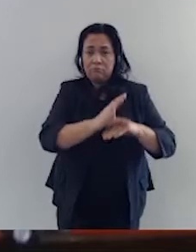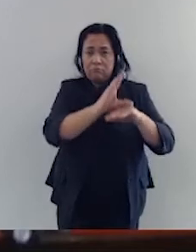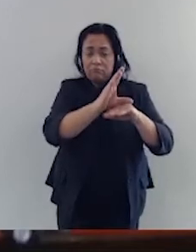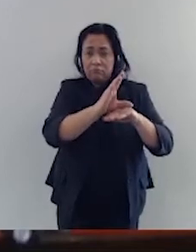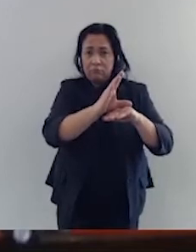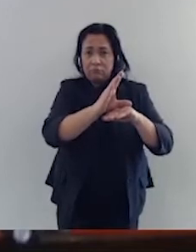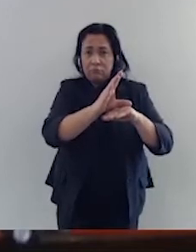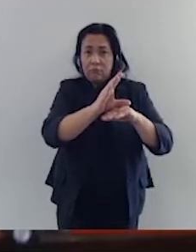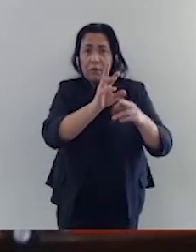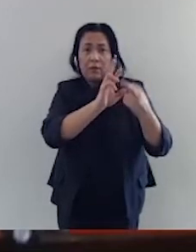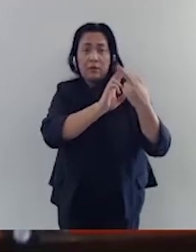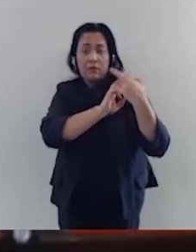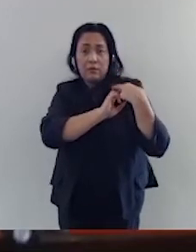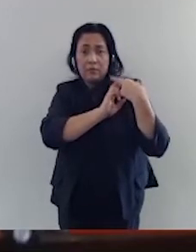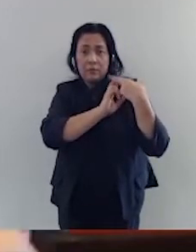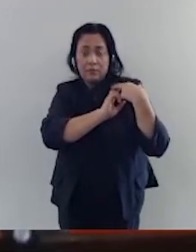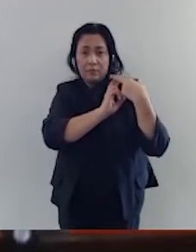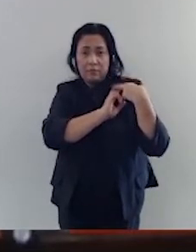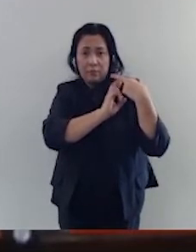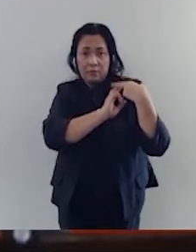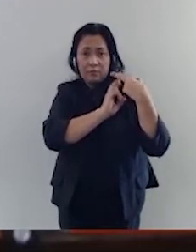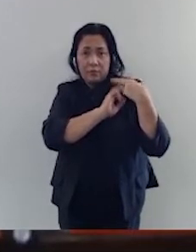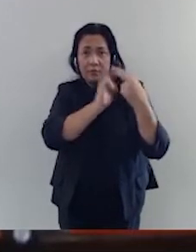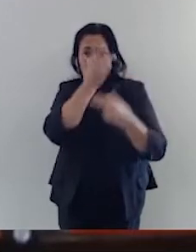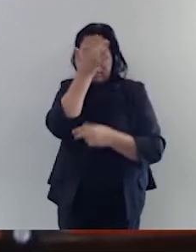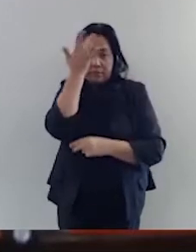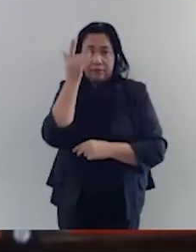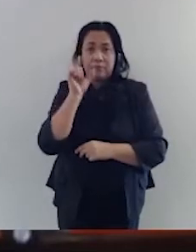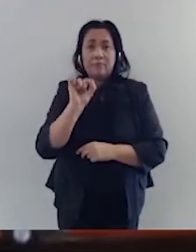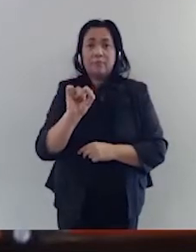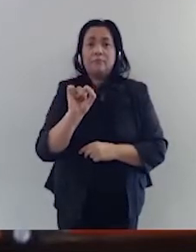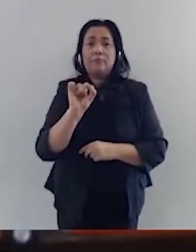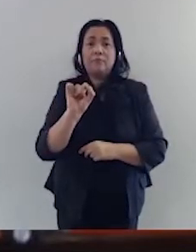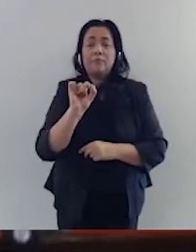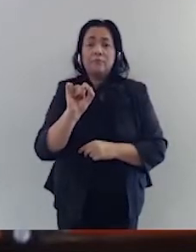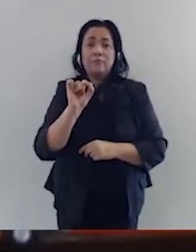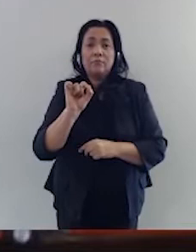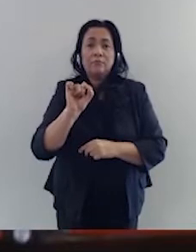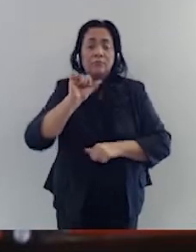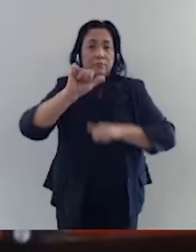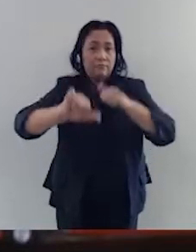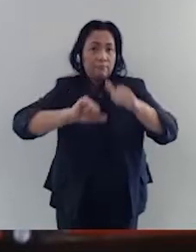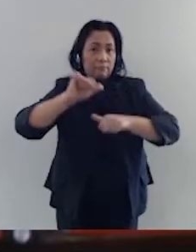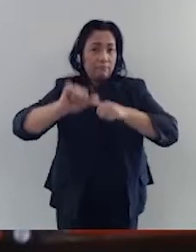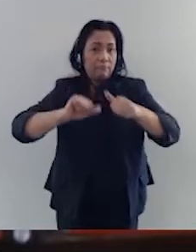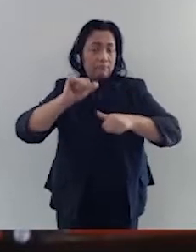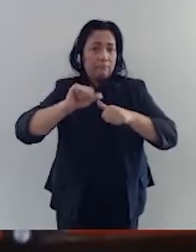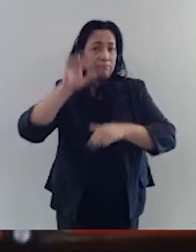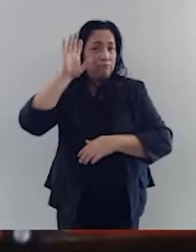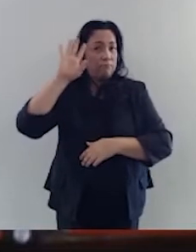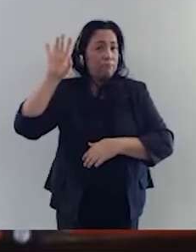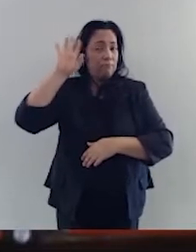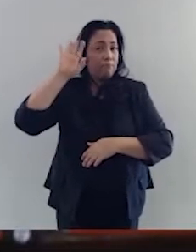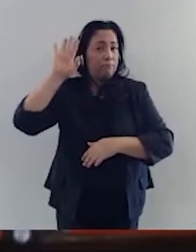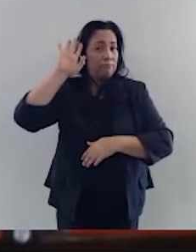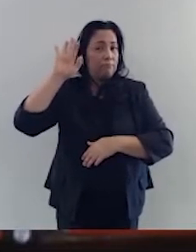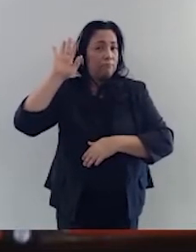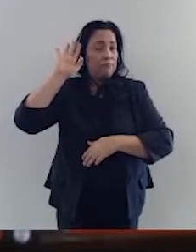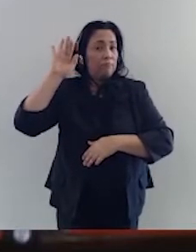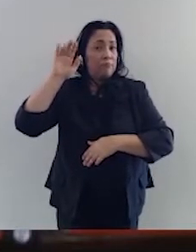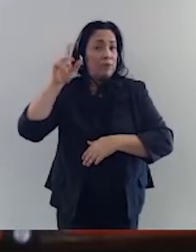maior responsável por essa mudança de pensamento e de ação foi o grande